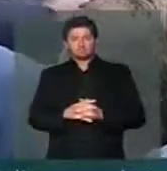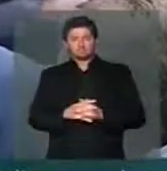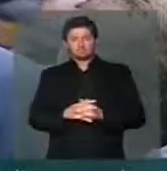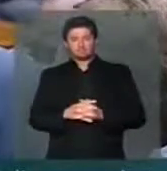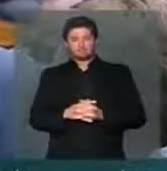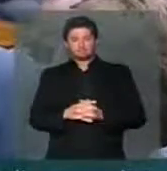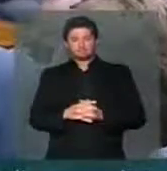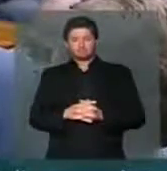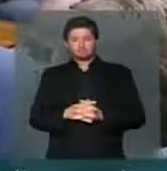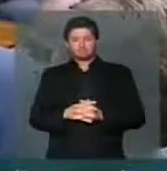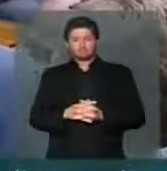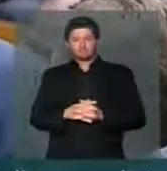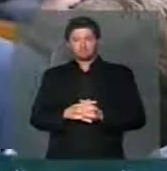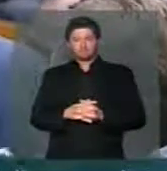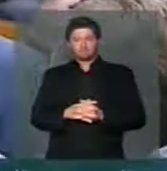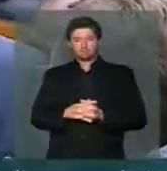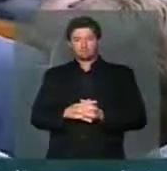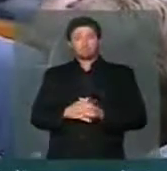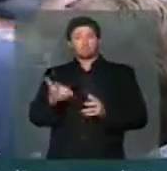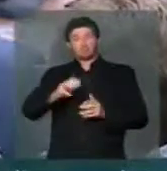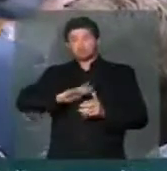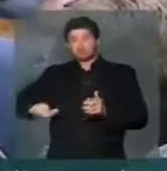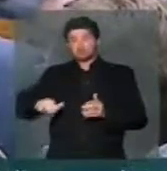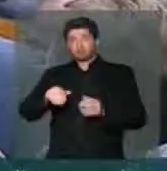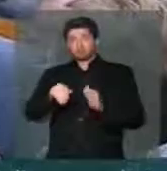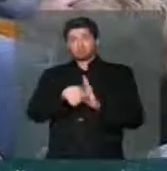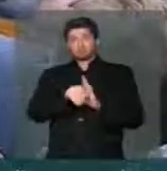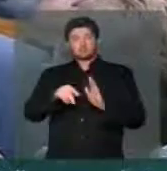PT, ele quer tirar o